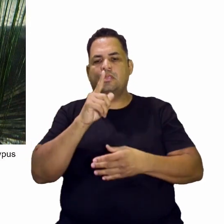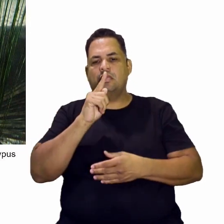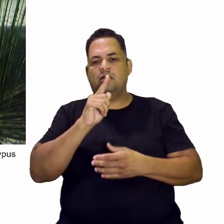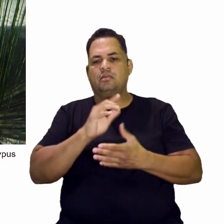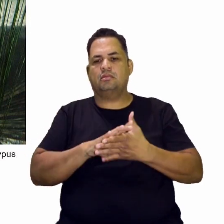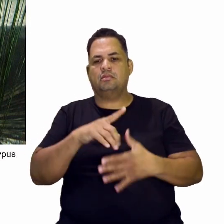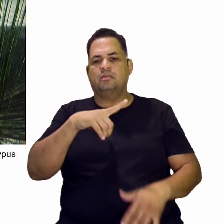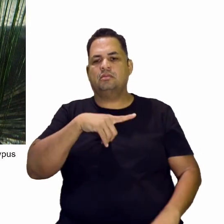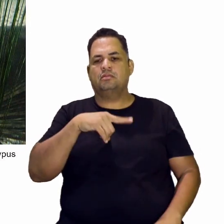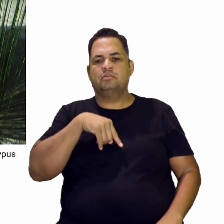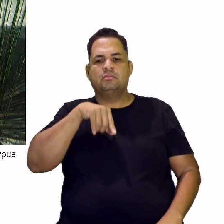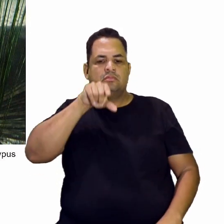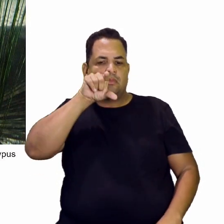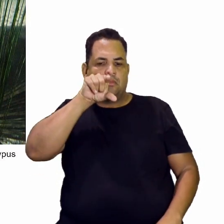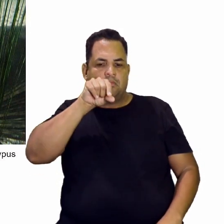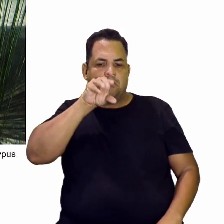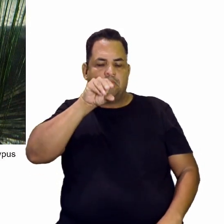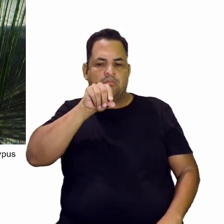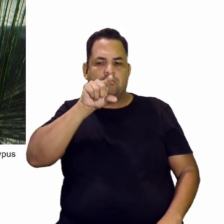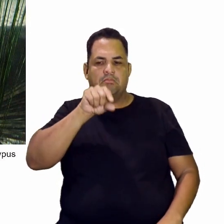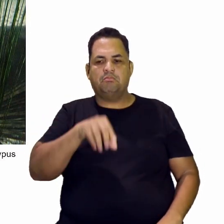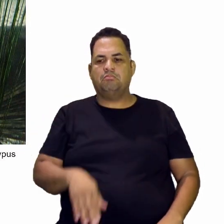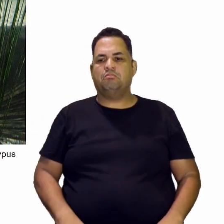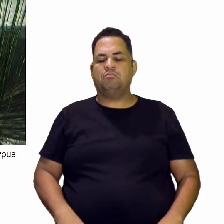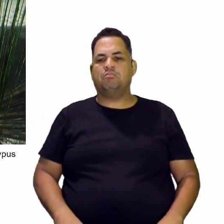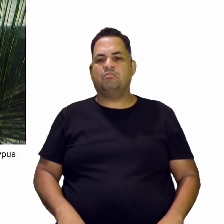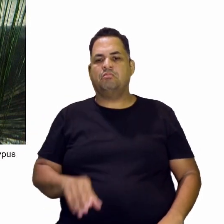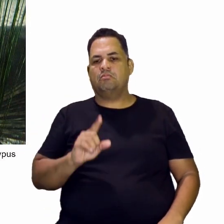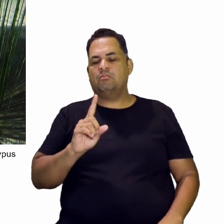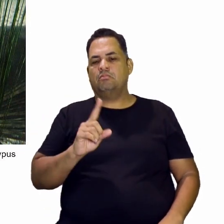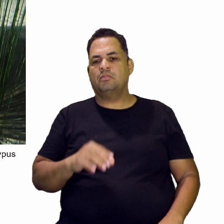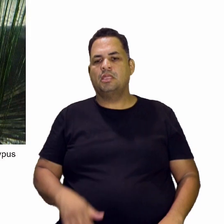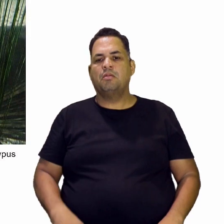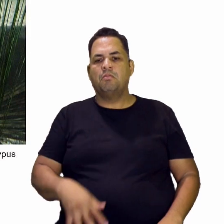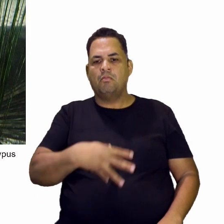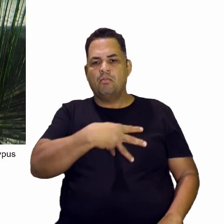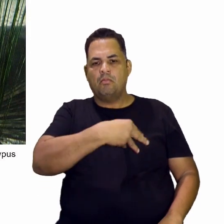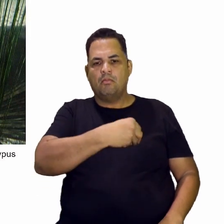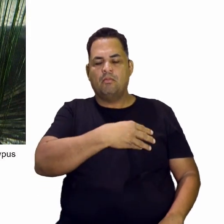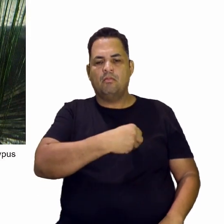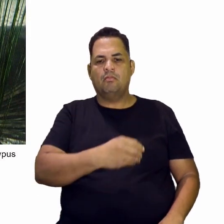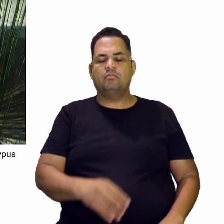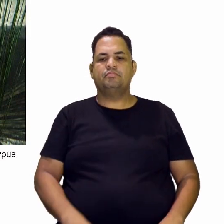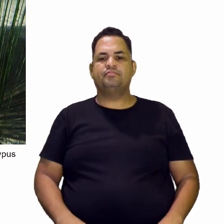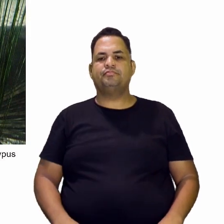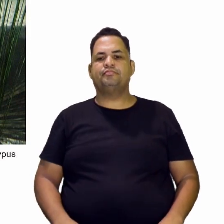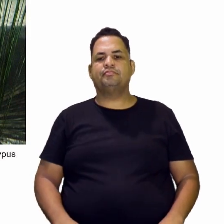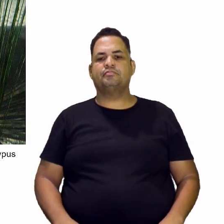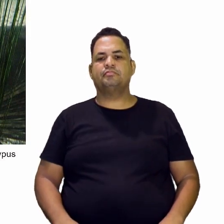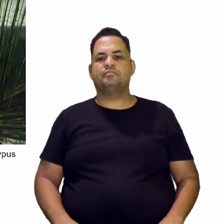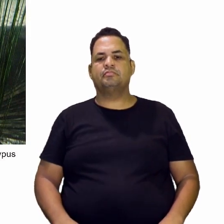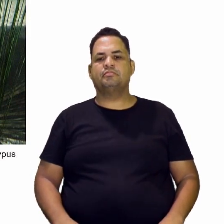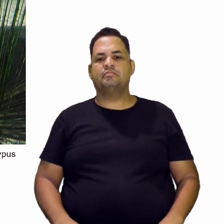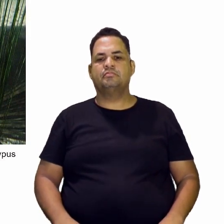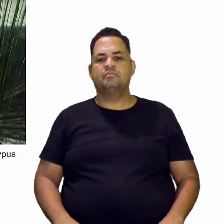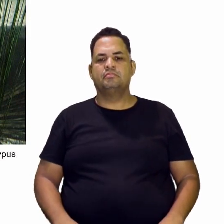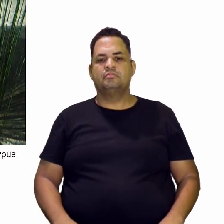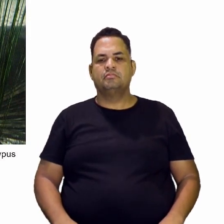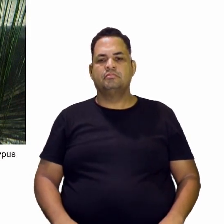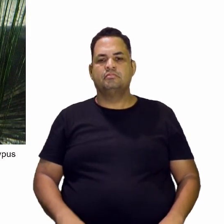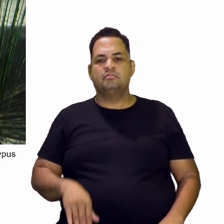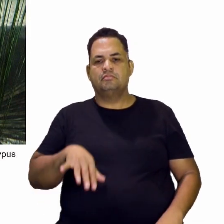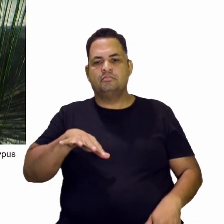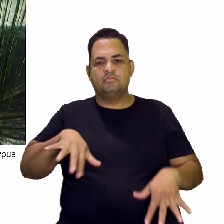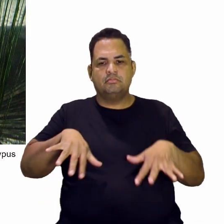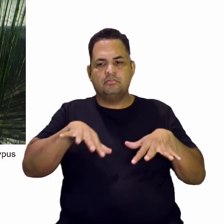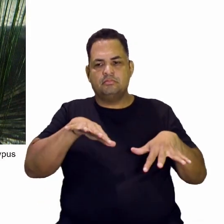tem um bico que parece de pato, mas ele não é pato, ele é um mamífero, tá? E olha as patinhas dele, eles